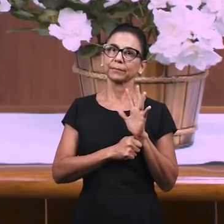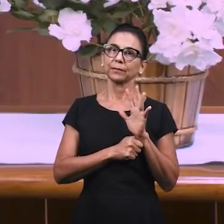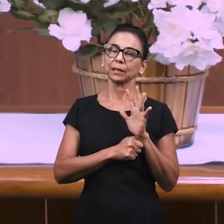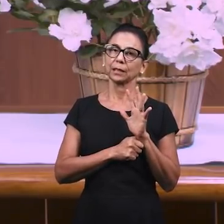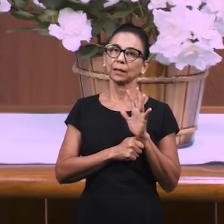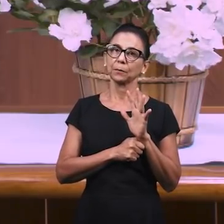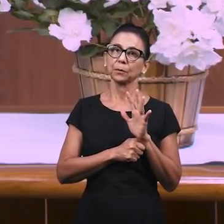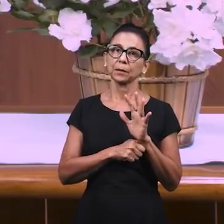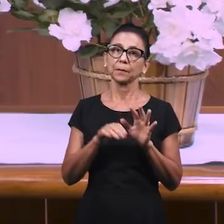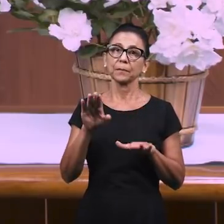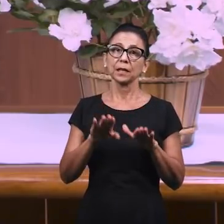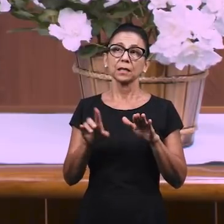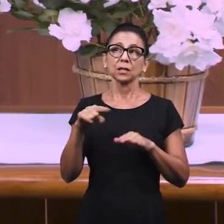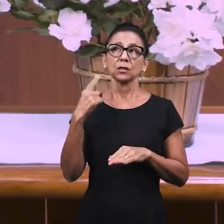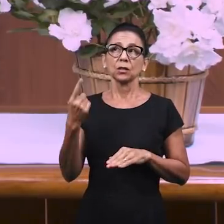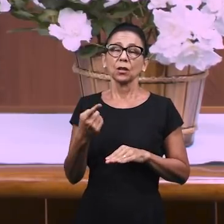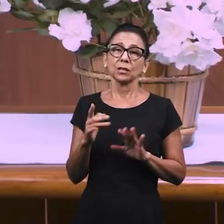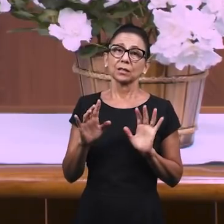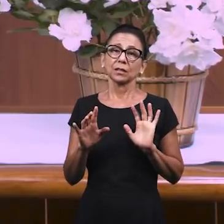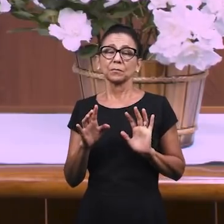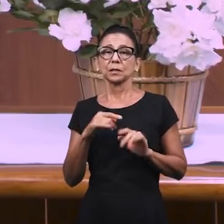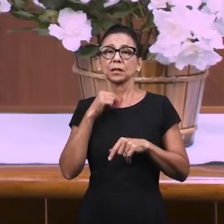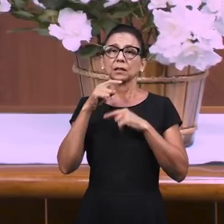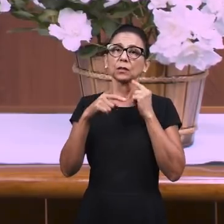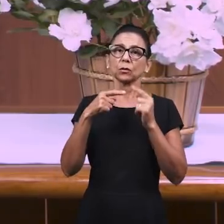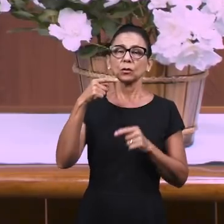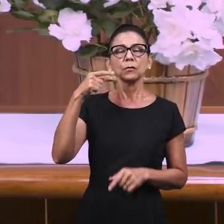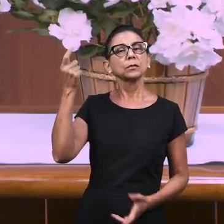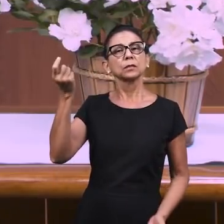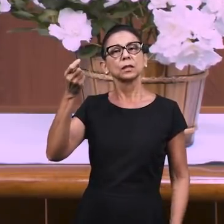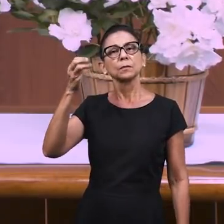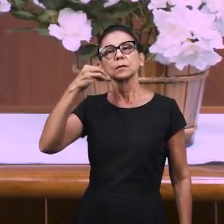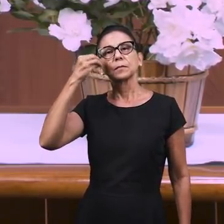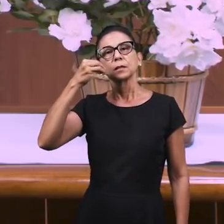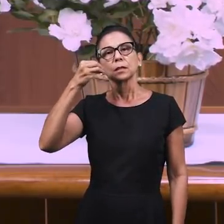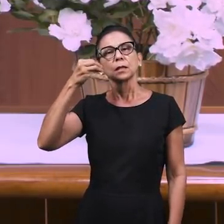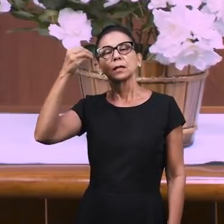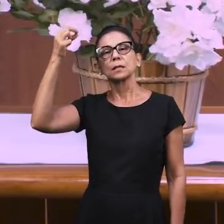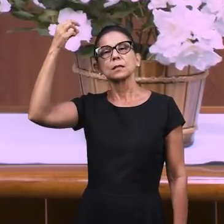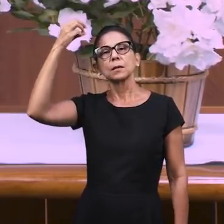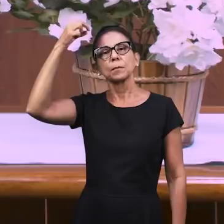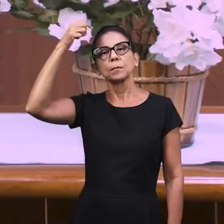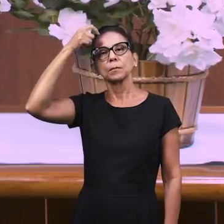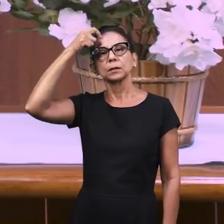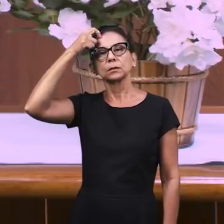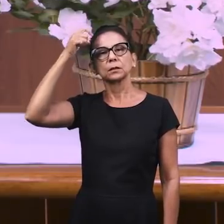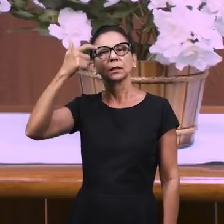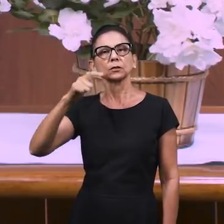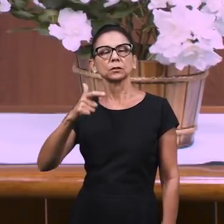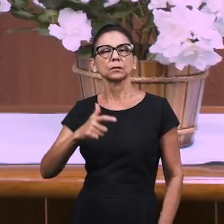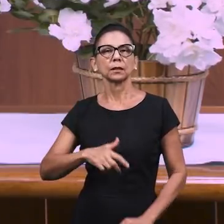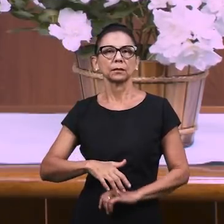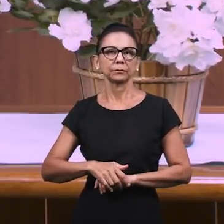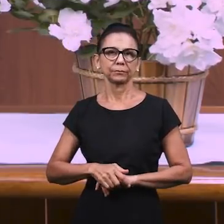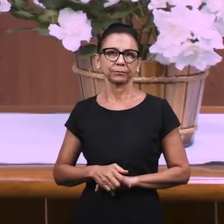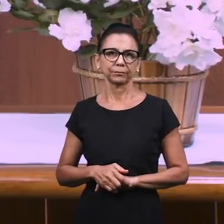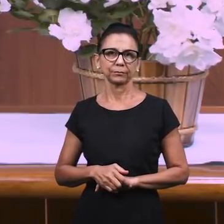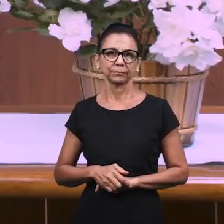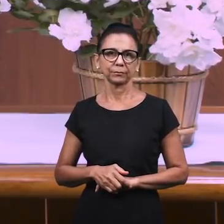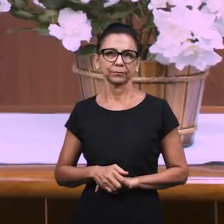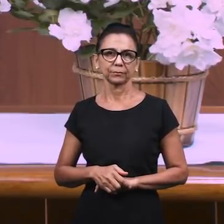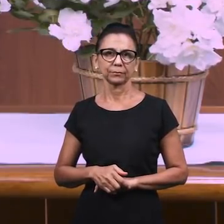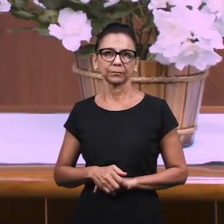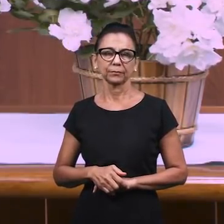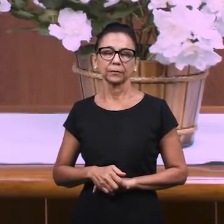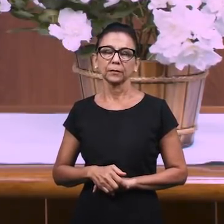vezes nós não estamos preparados para saber do que o Senhor vai fazer. Nós não temos estrutura, então o Senhor nos prepara. Mas